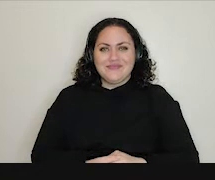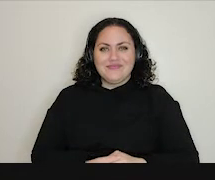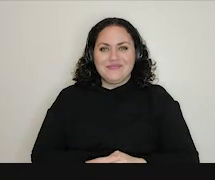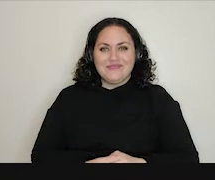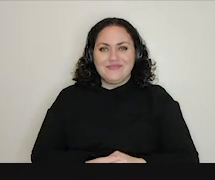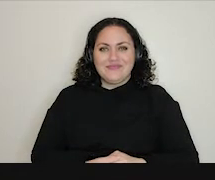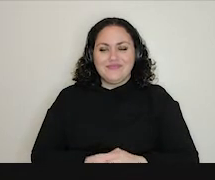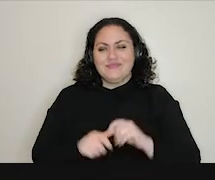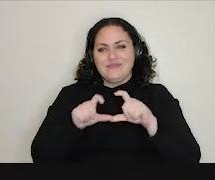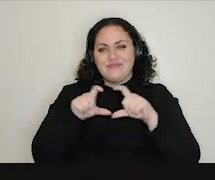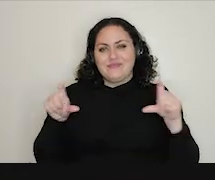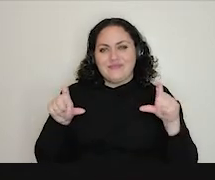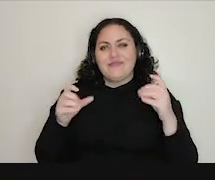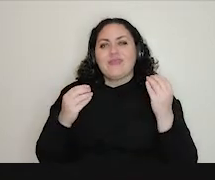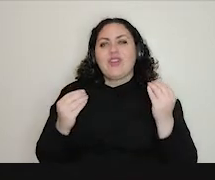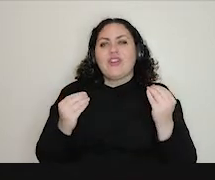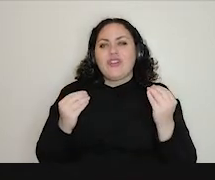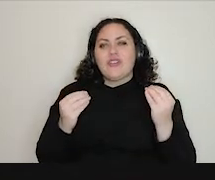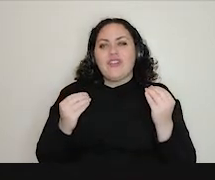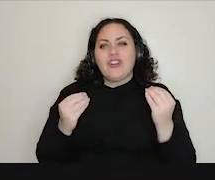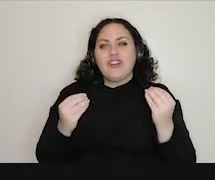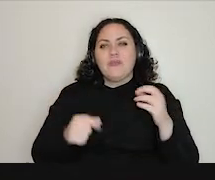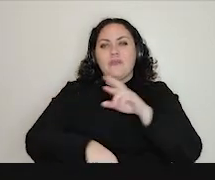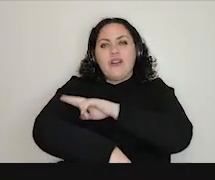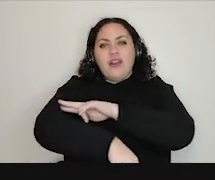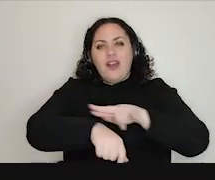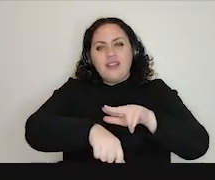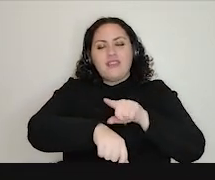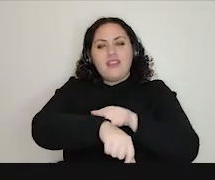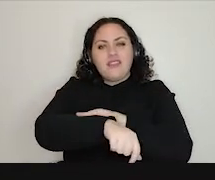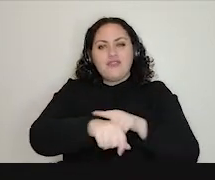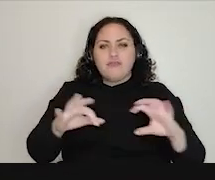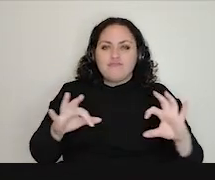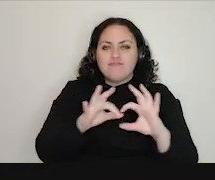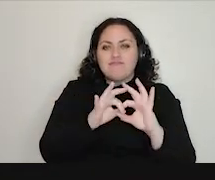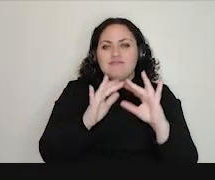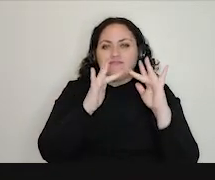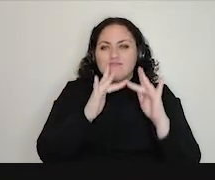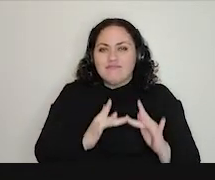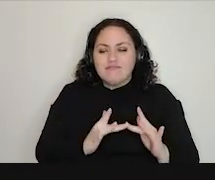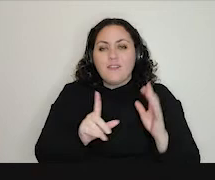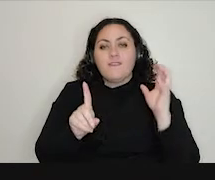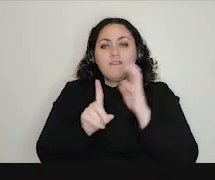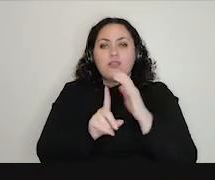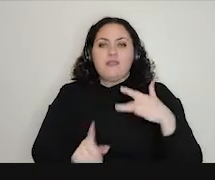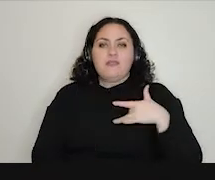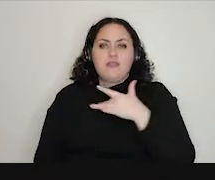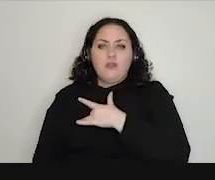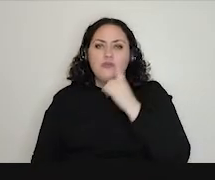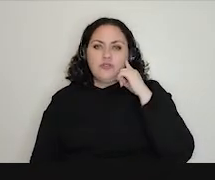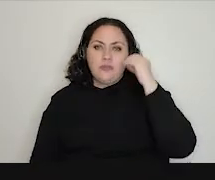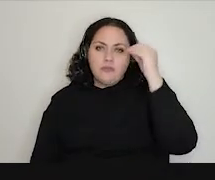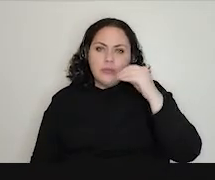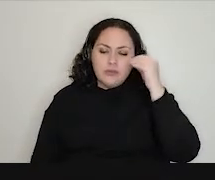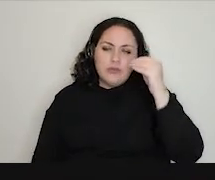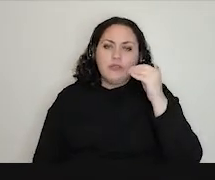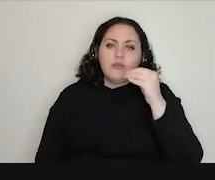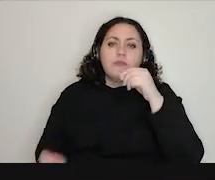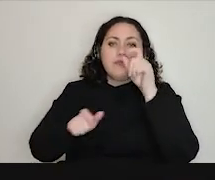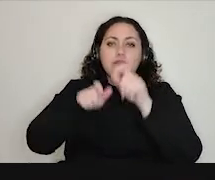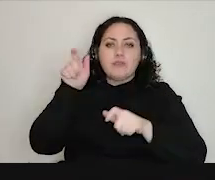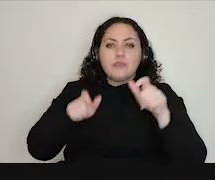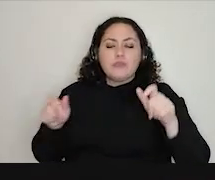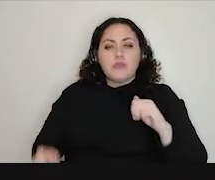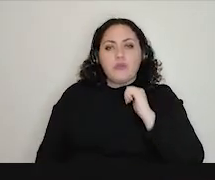Como as interseccionalidades da raça e etnia impactam na saúde mental das pessoas negras